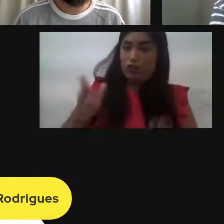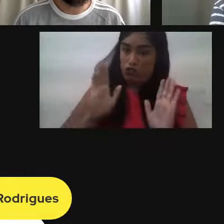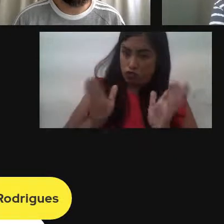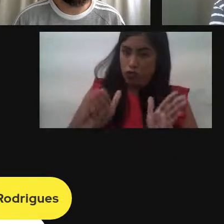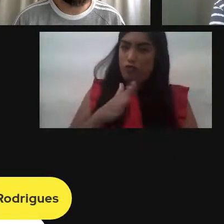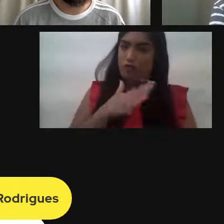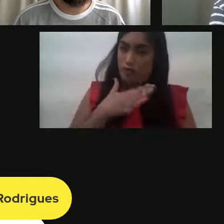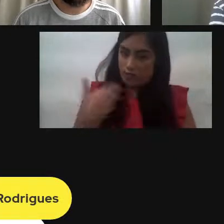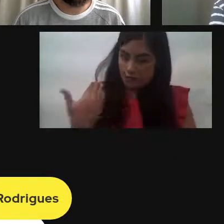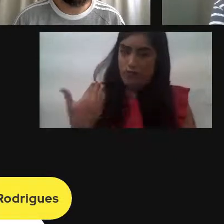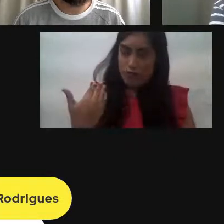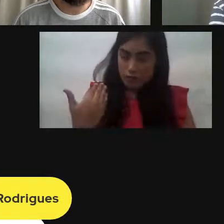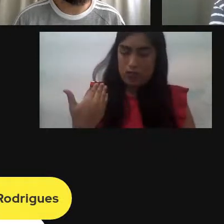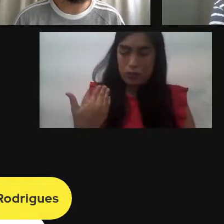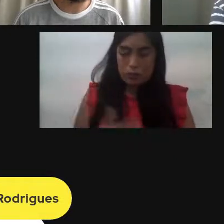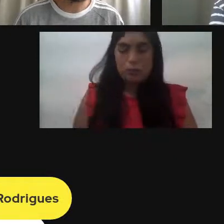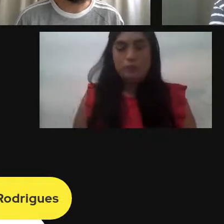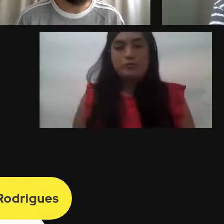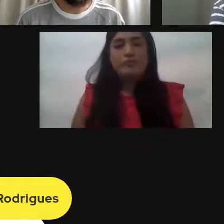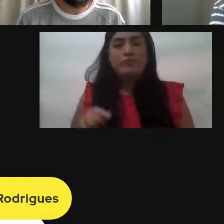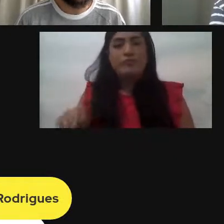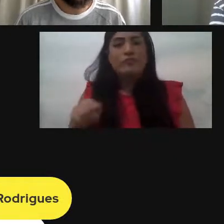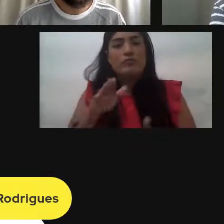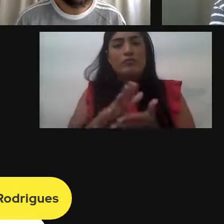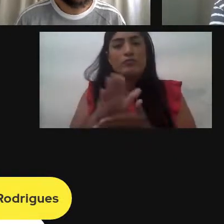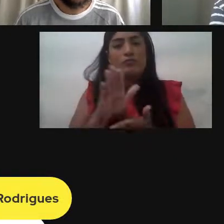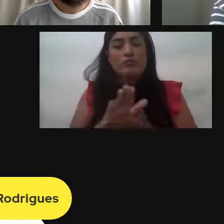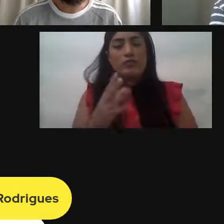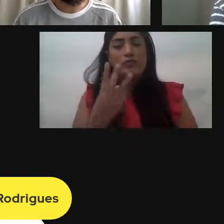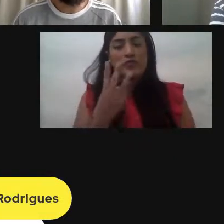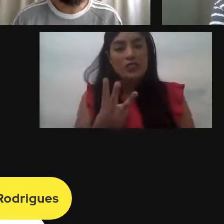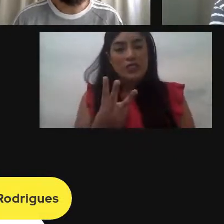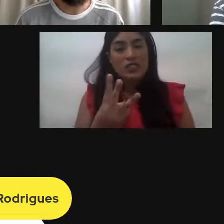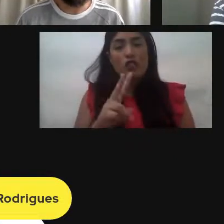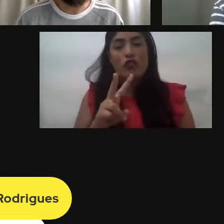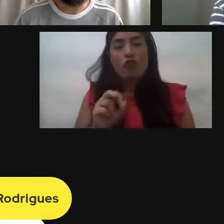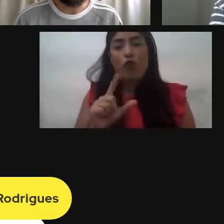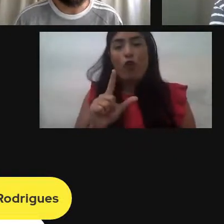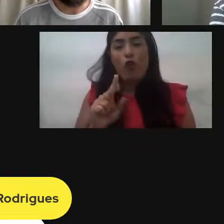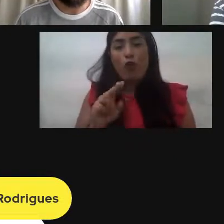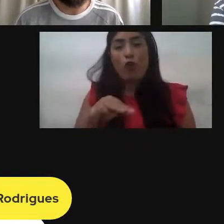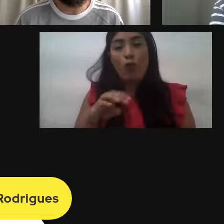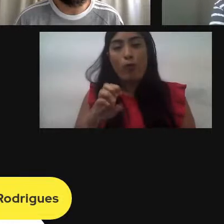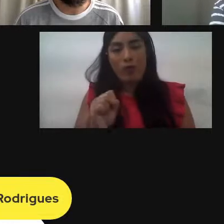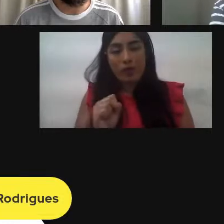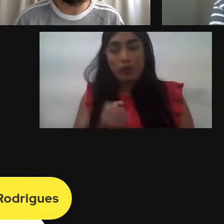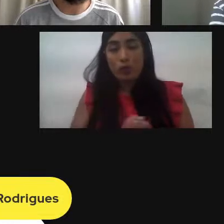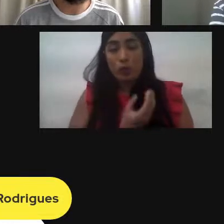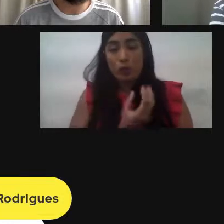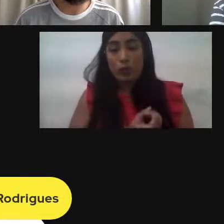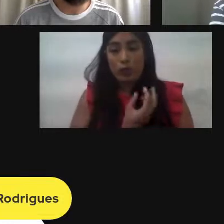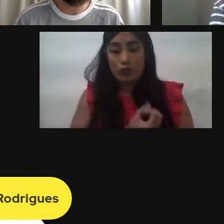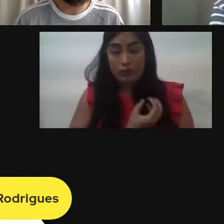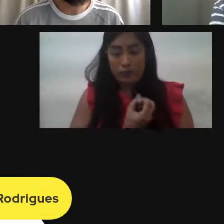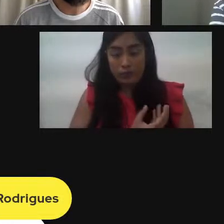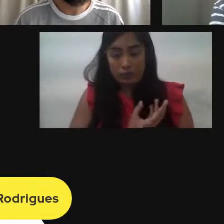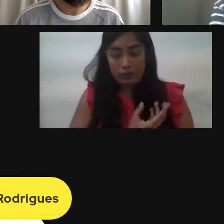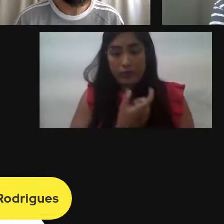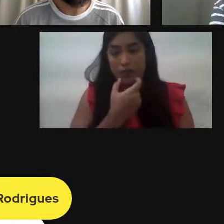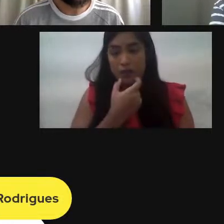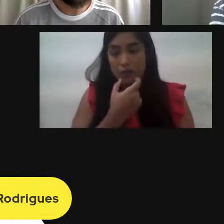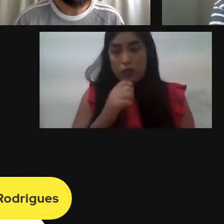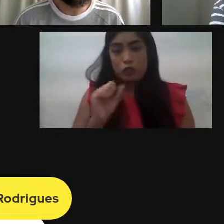E publicou três volumes de poesia inglesa, de sonetos,